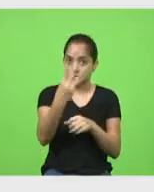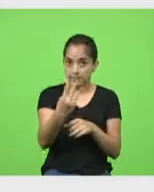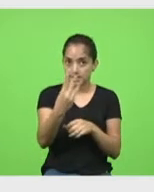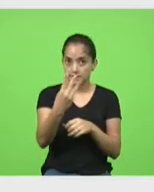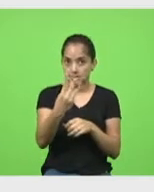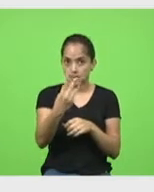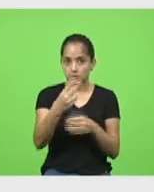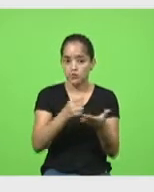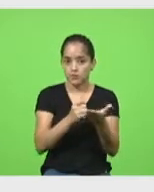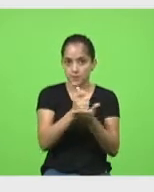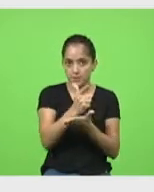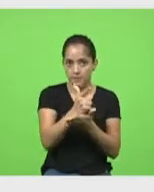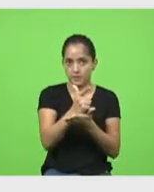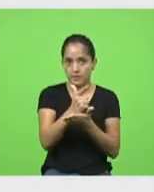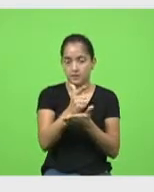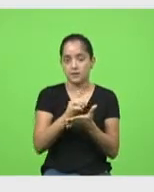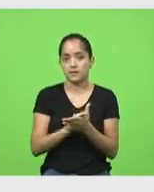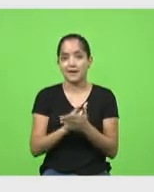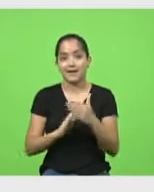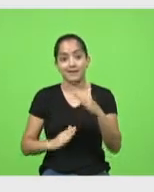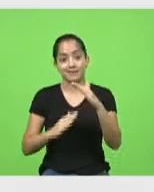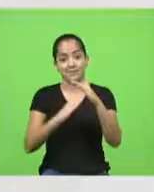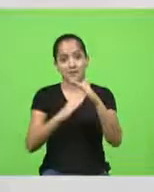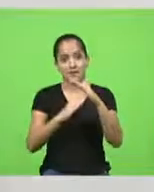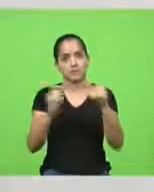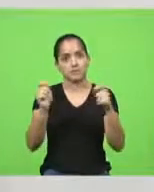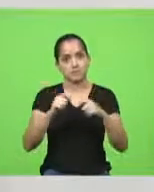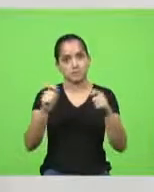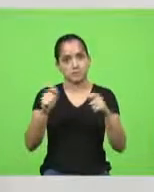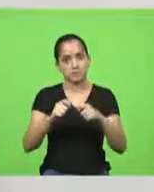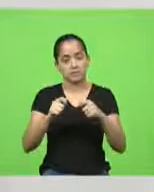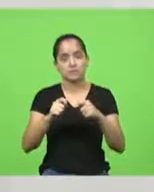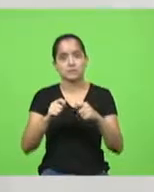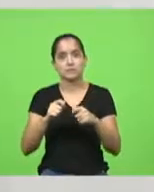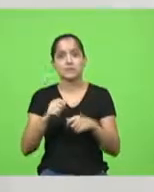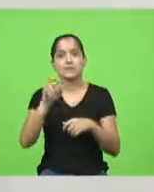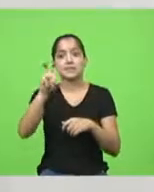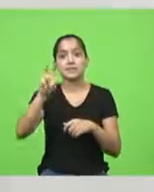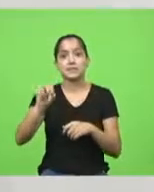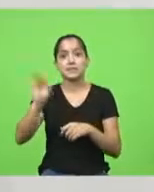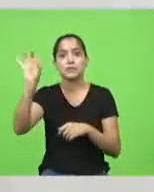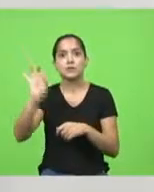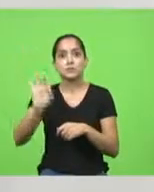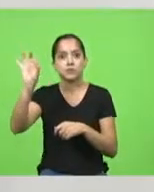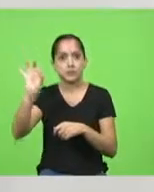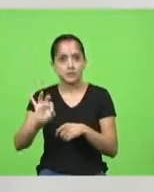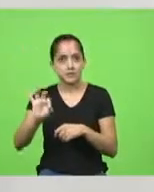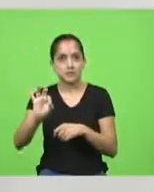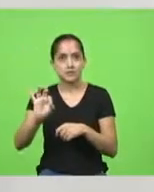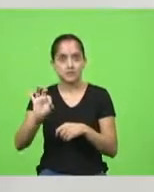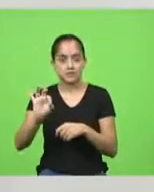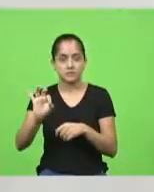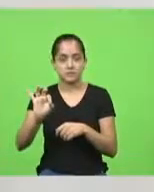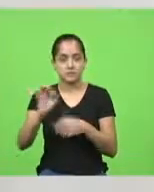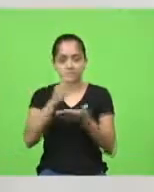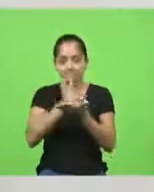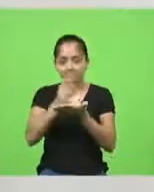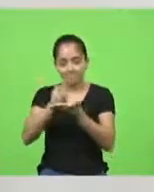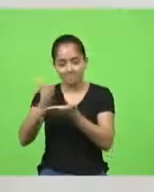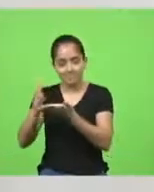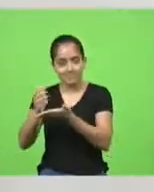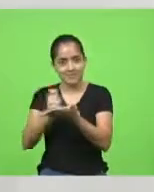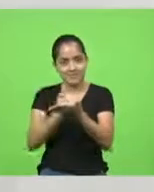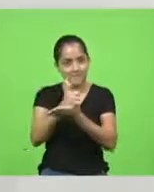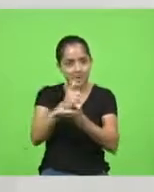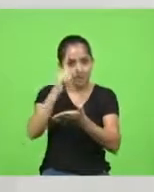para pagar em até 3 anos, e com a subvenção de 50% no valor das parcelas pagas em